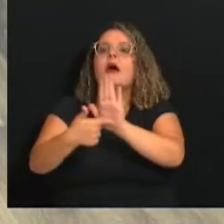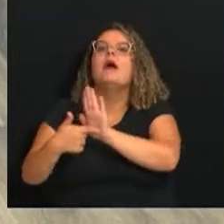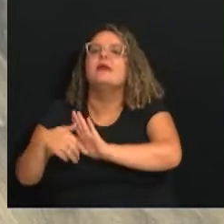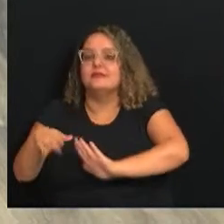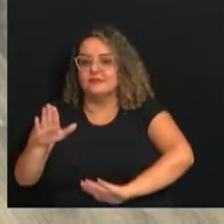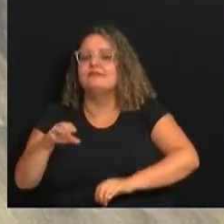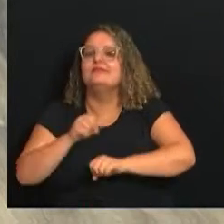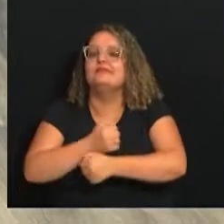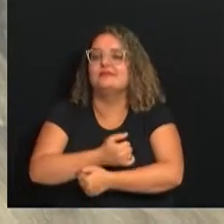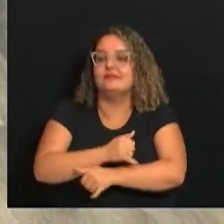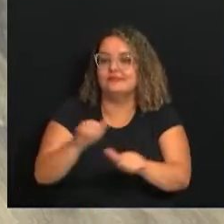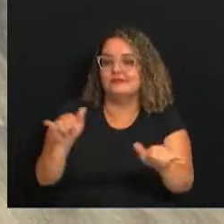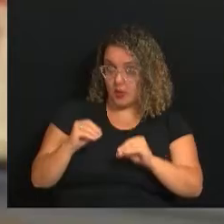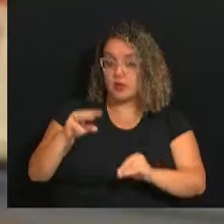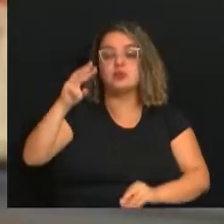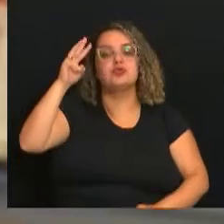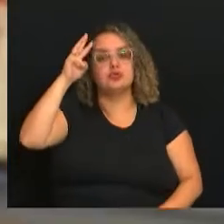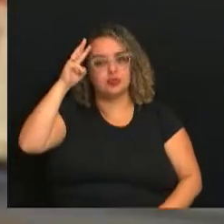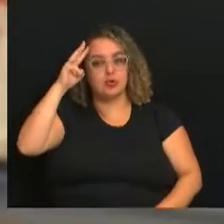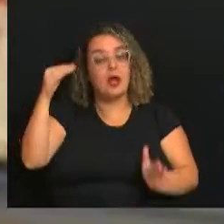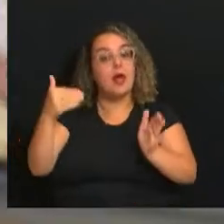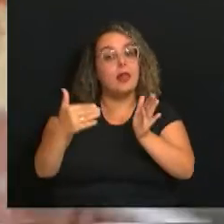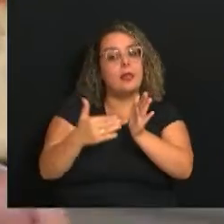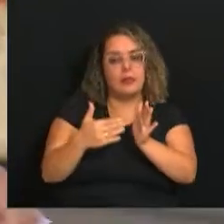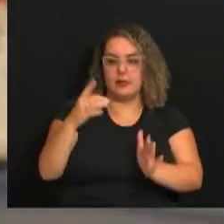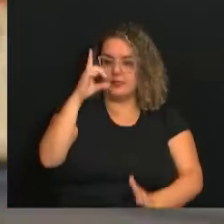André, seja bem-vindo e boa tarde.